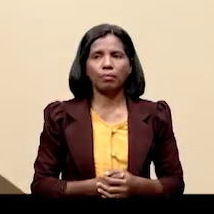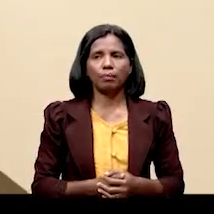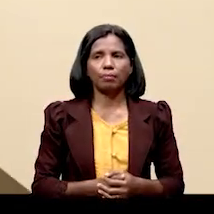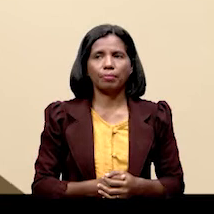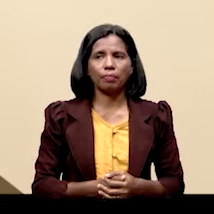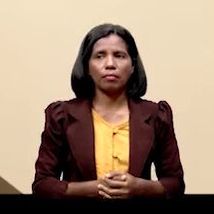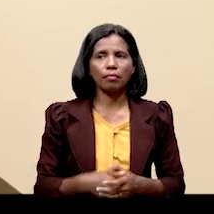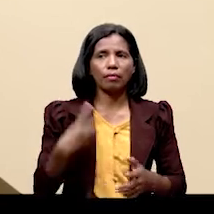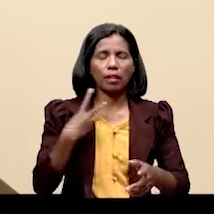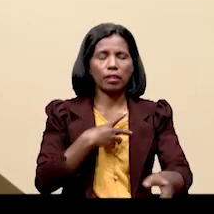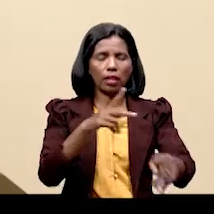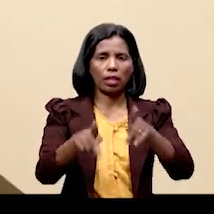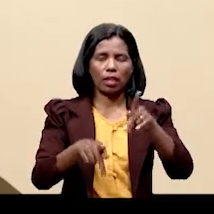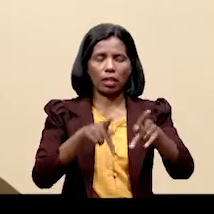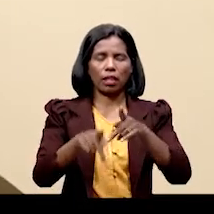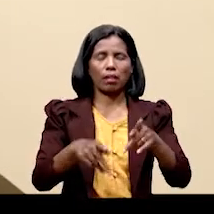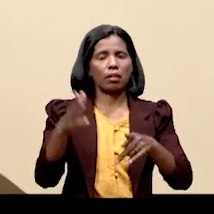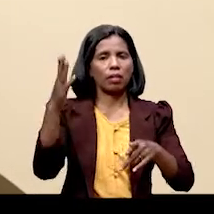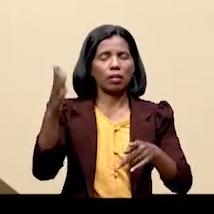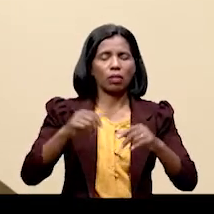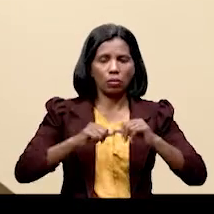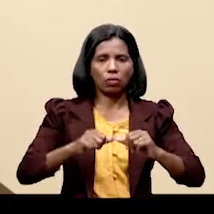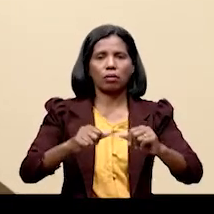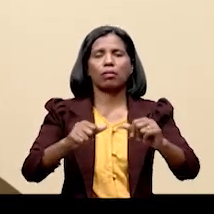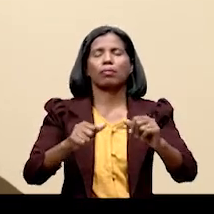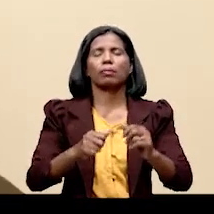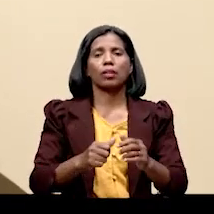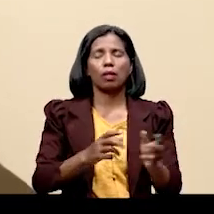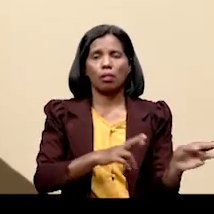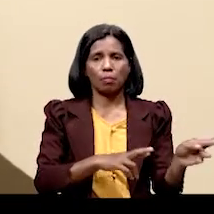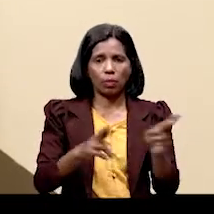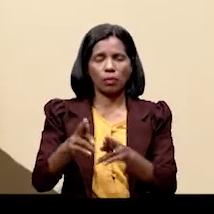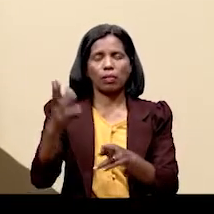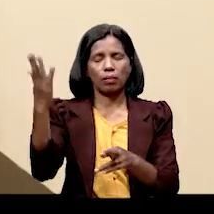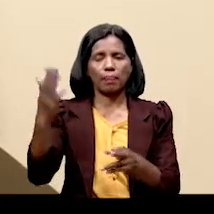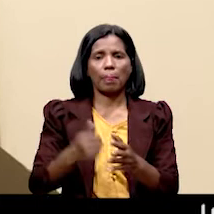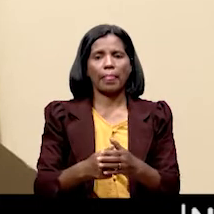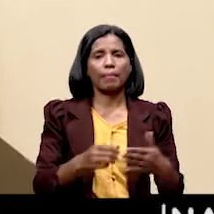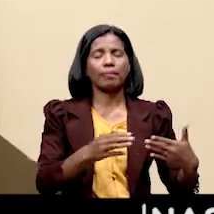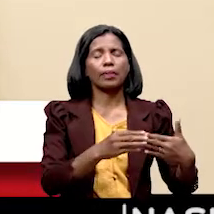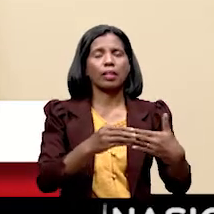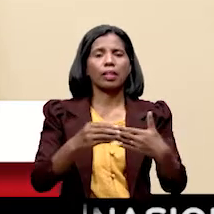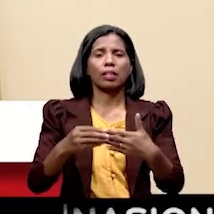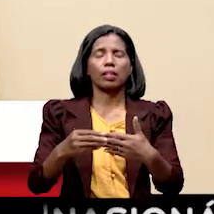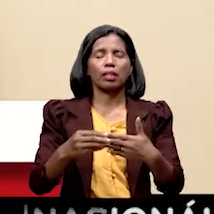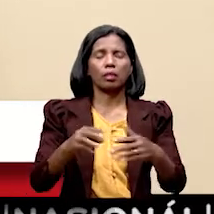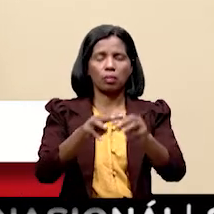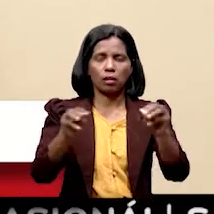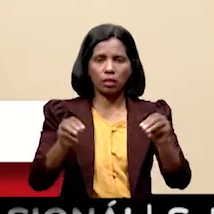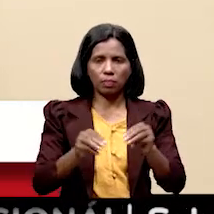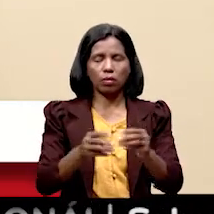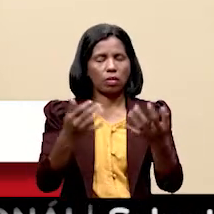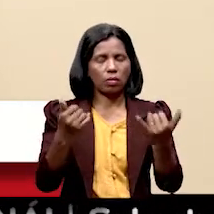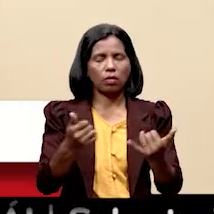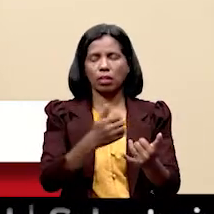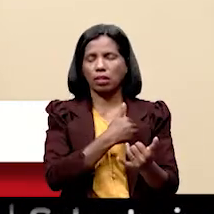posto administrativo, kontinua continua pronto ya naba e ia município sira balo que agora lá usa na hal